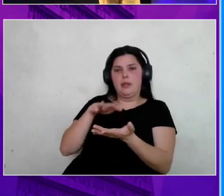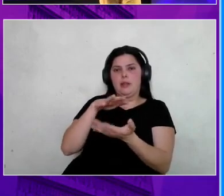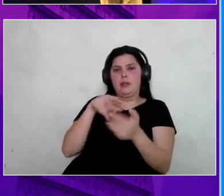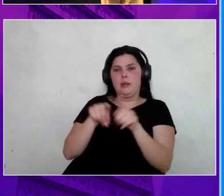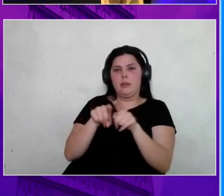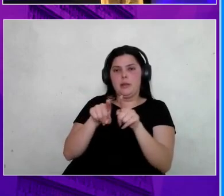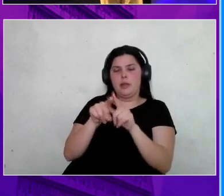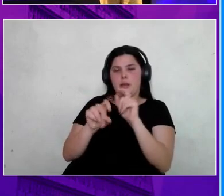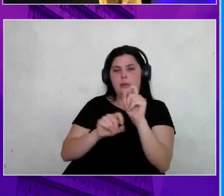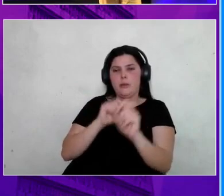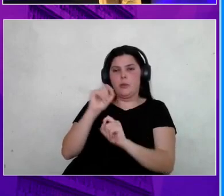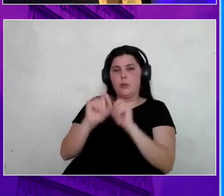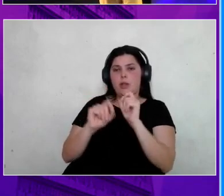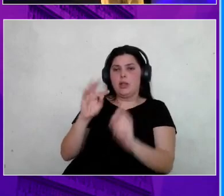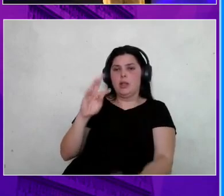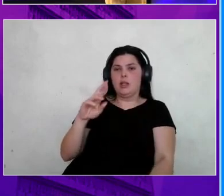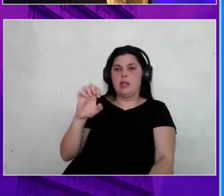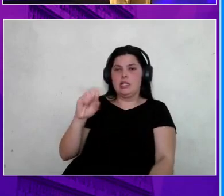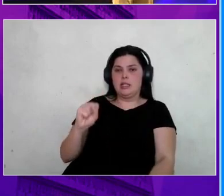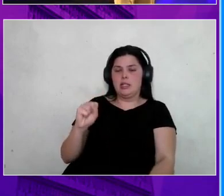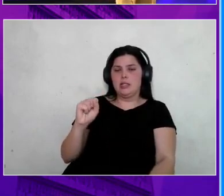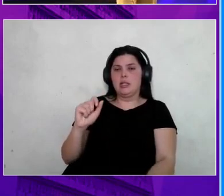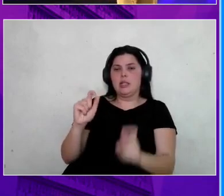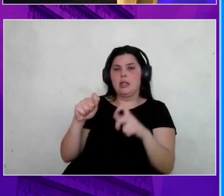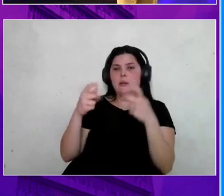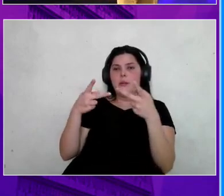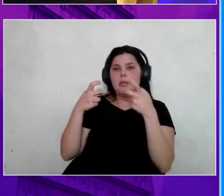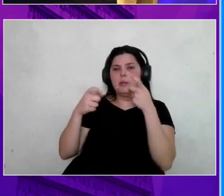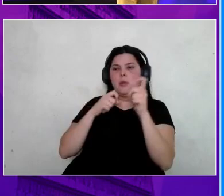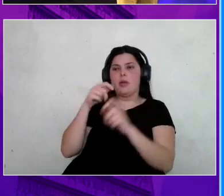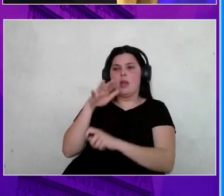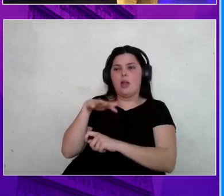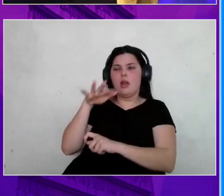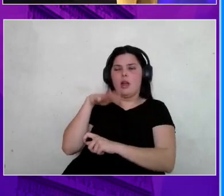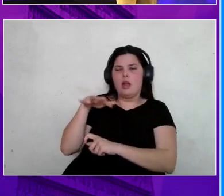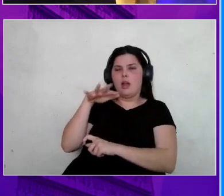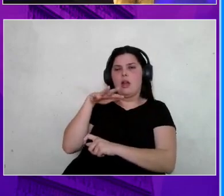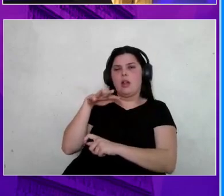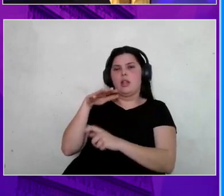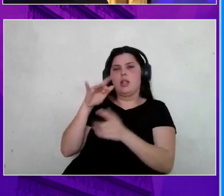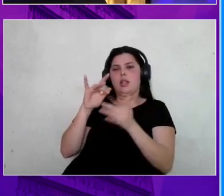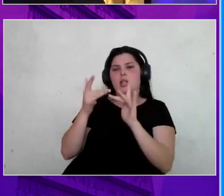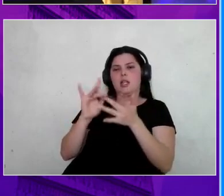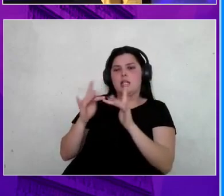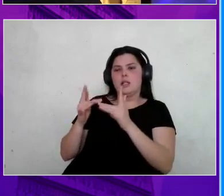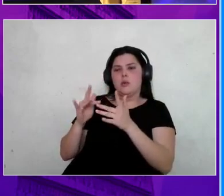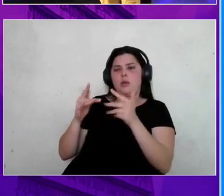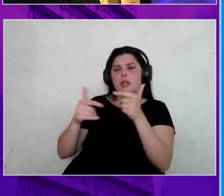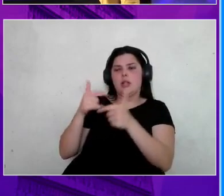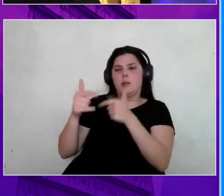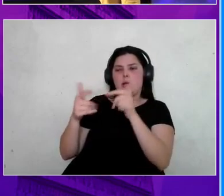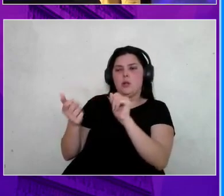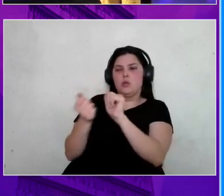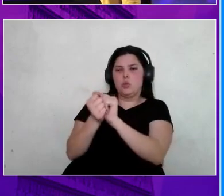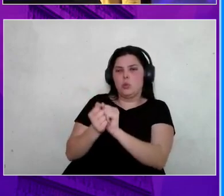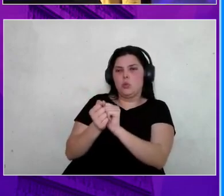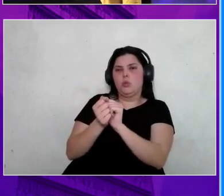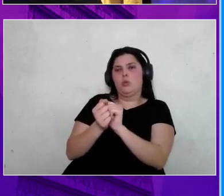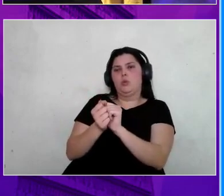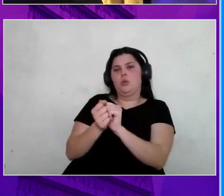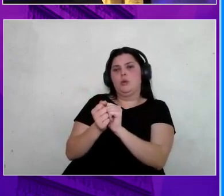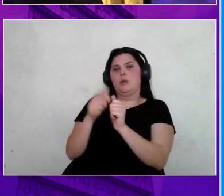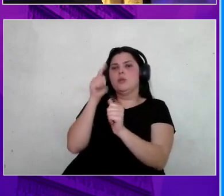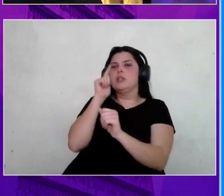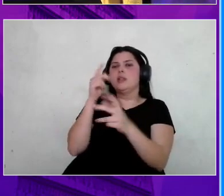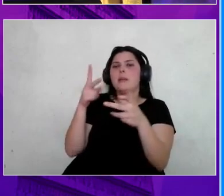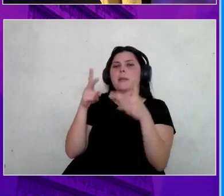E os traces, onde a gente consegue ter um mapeamento, agora que tem a interação entre mais serviços do que o transacional, para conseguir ver